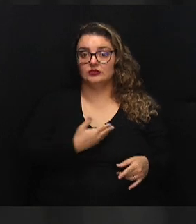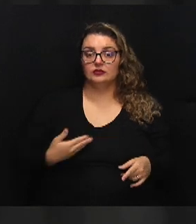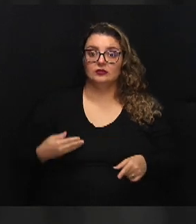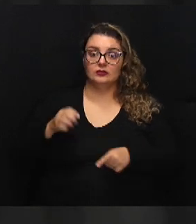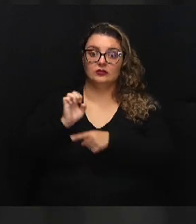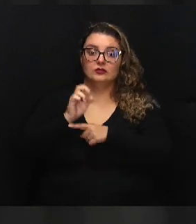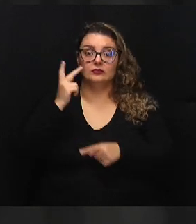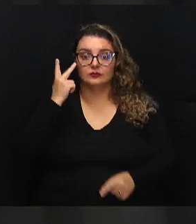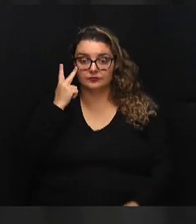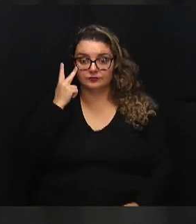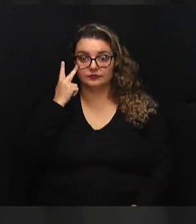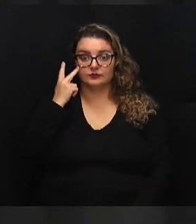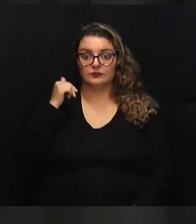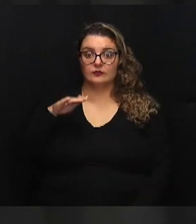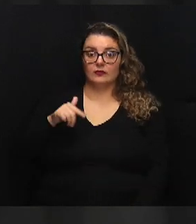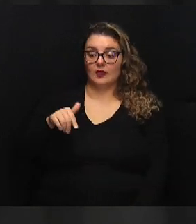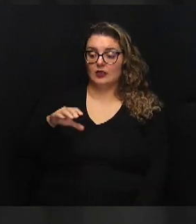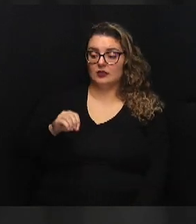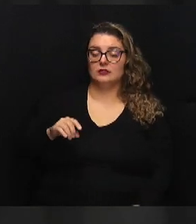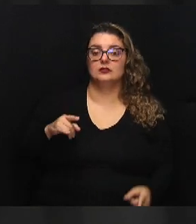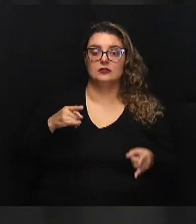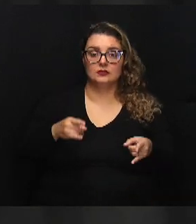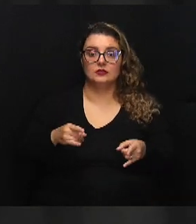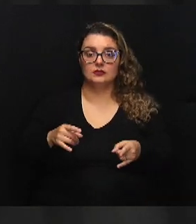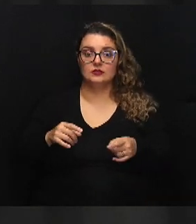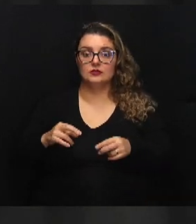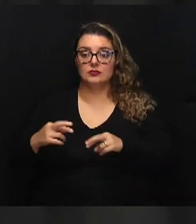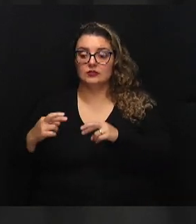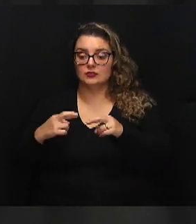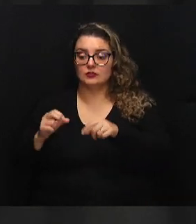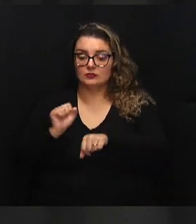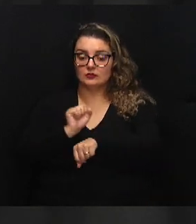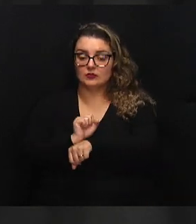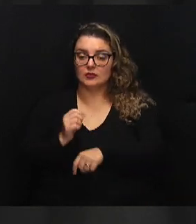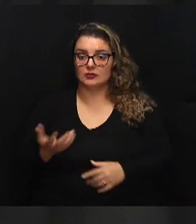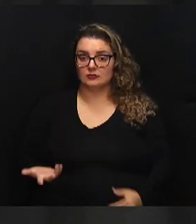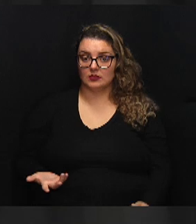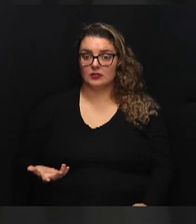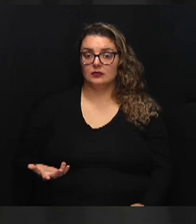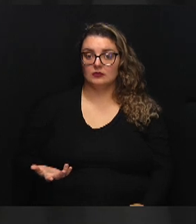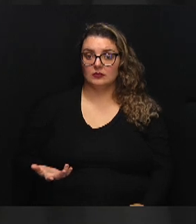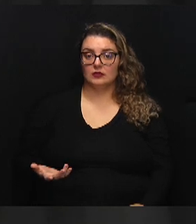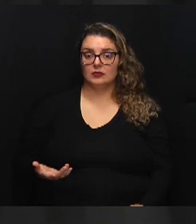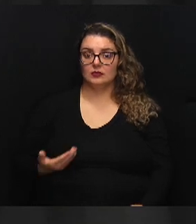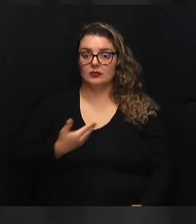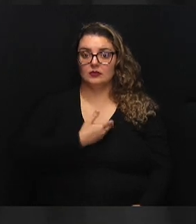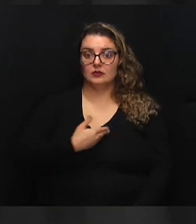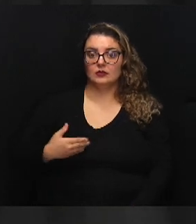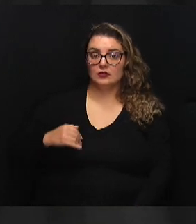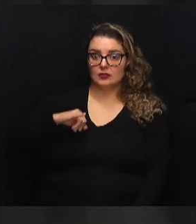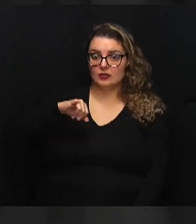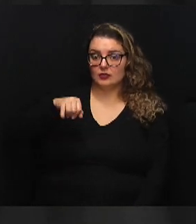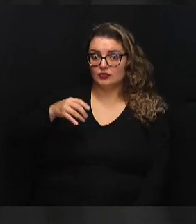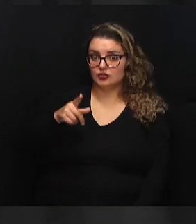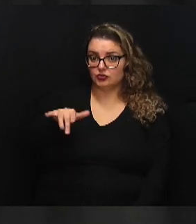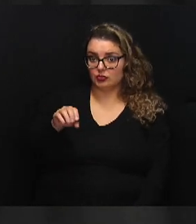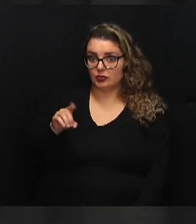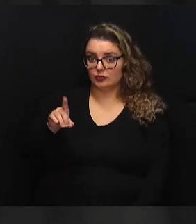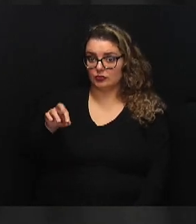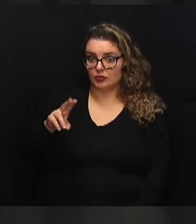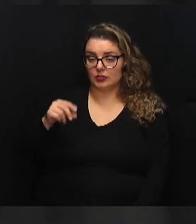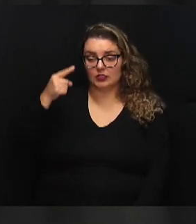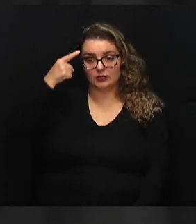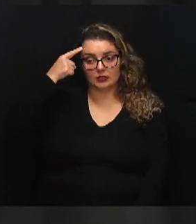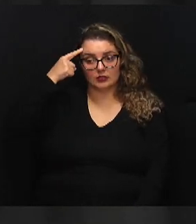Paulo e mais 70 leitos de retaguarda no estado de São Paulo, no governo João Dória, que não era, o João Dória na